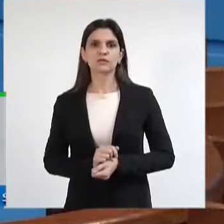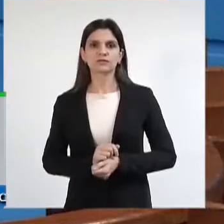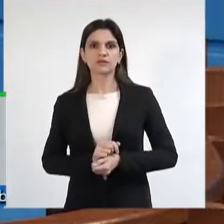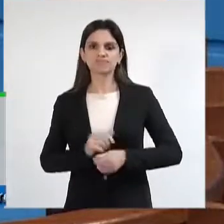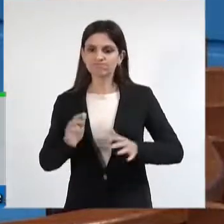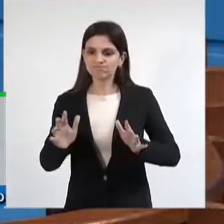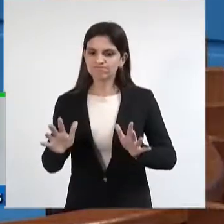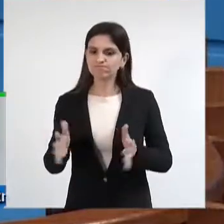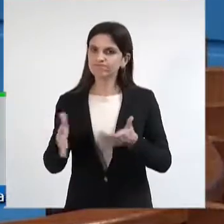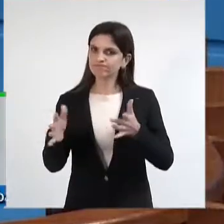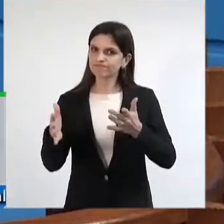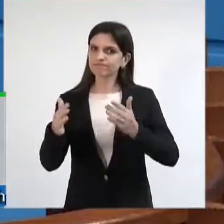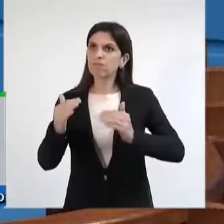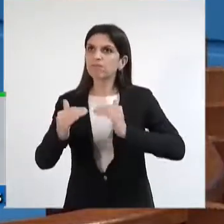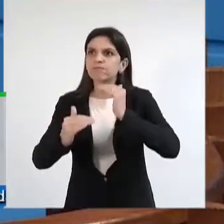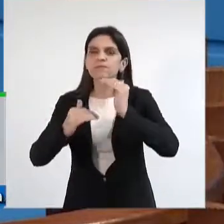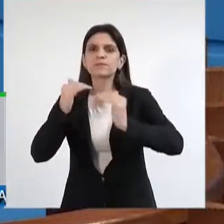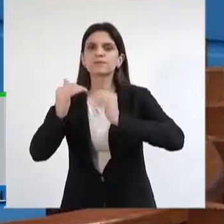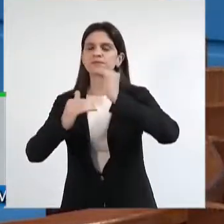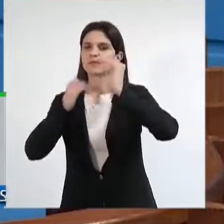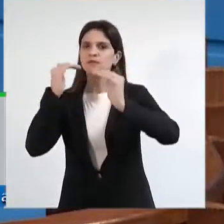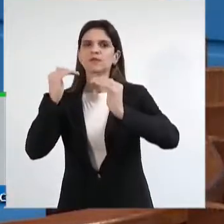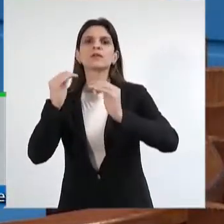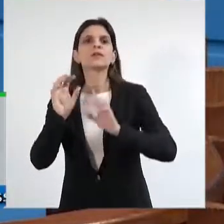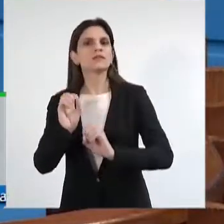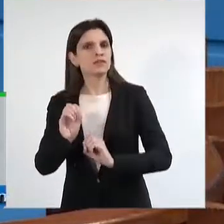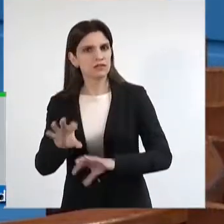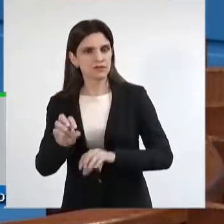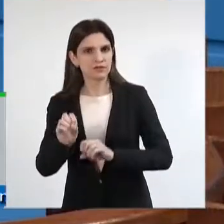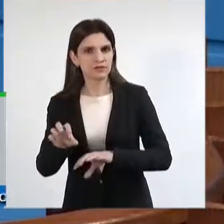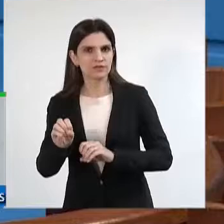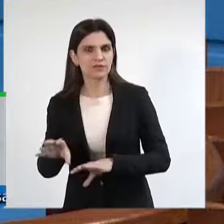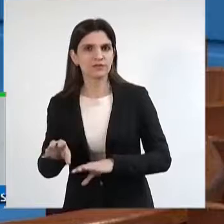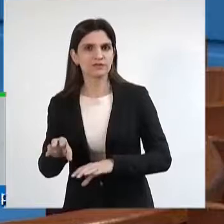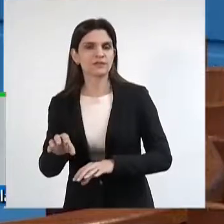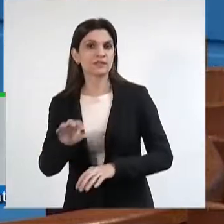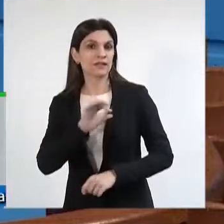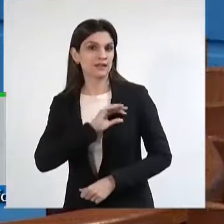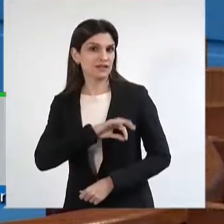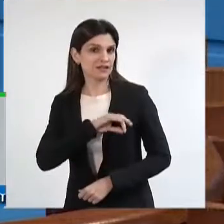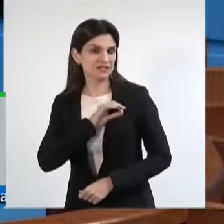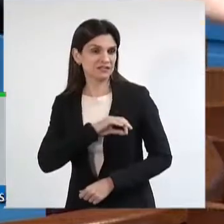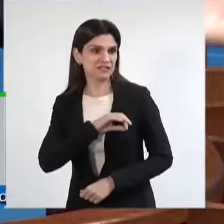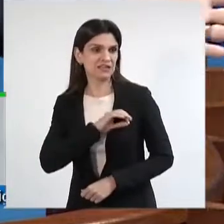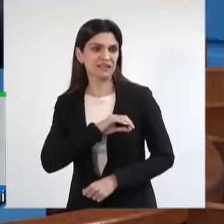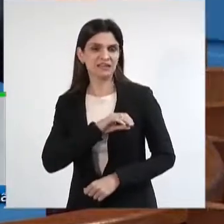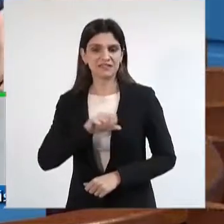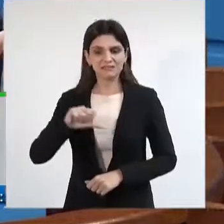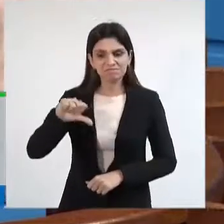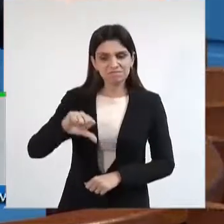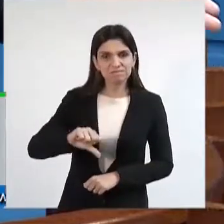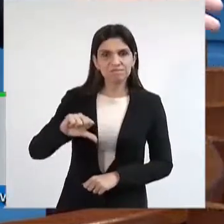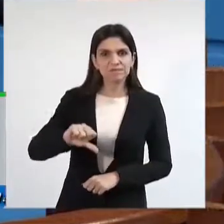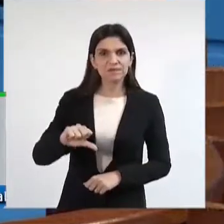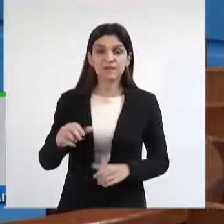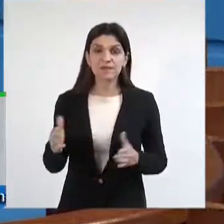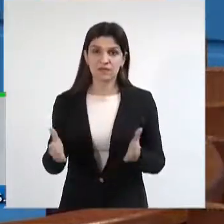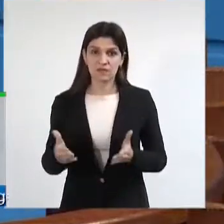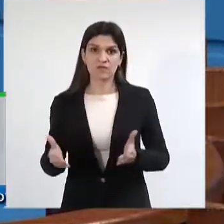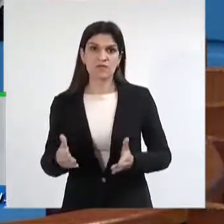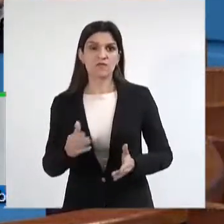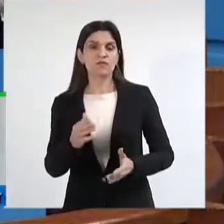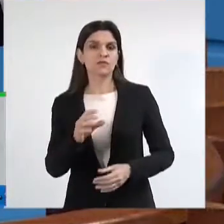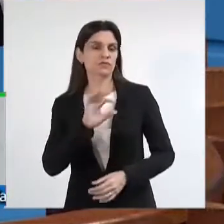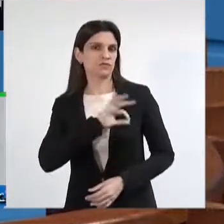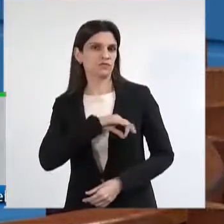professor, há algumas décadas atrás, recebia salários aviltantes, né? E hoje o salário do professor